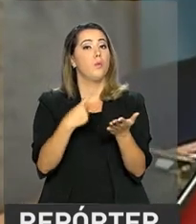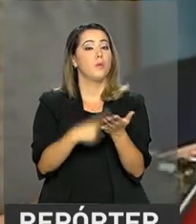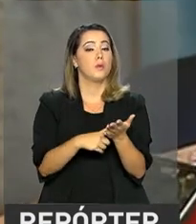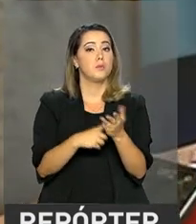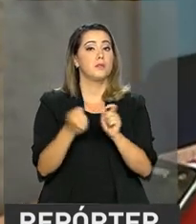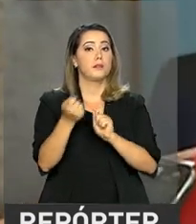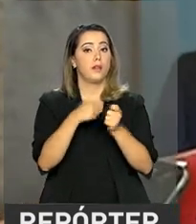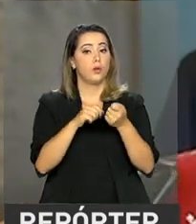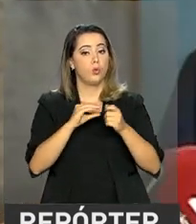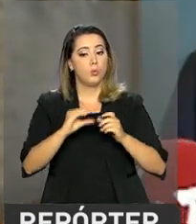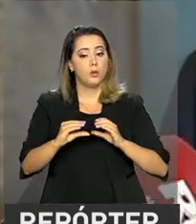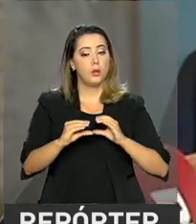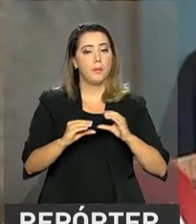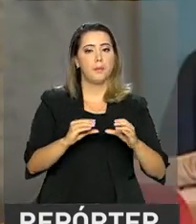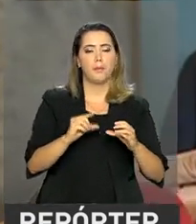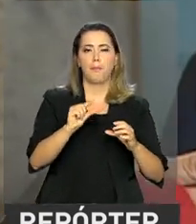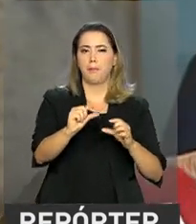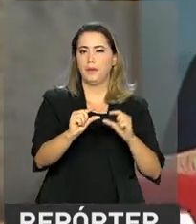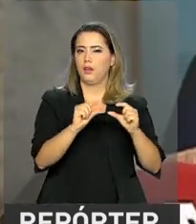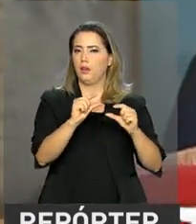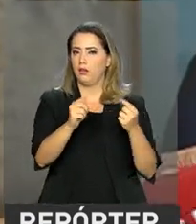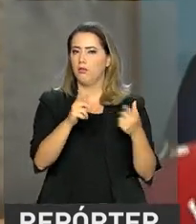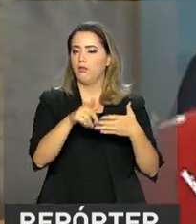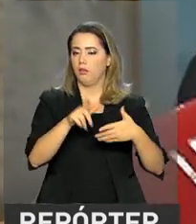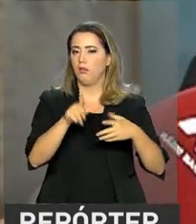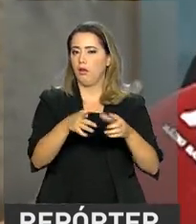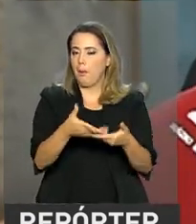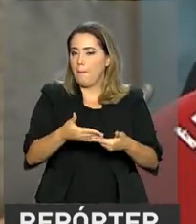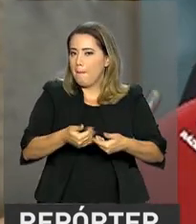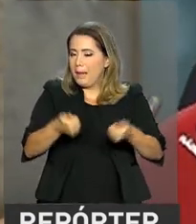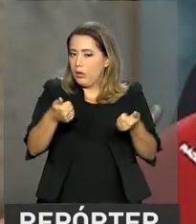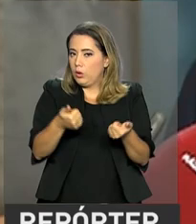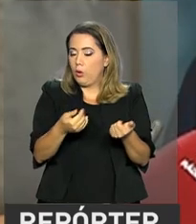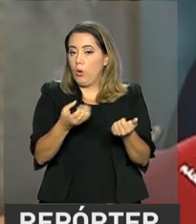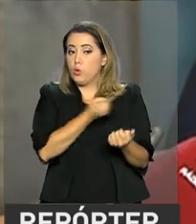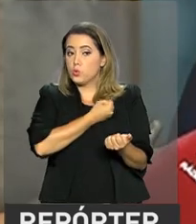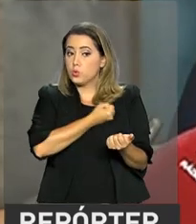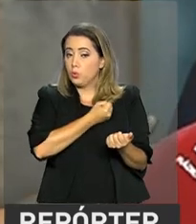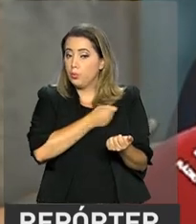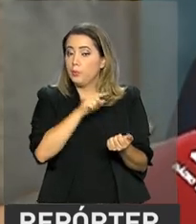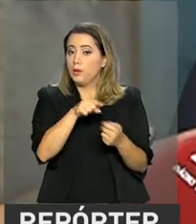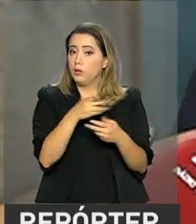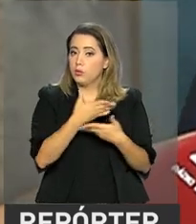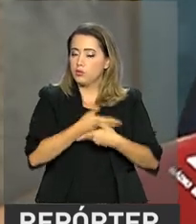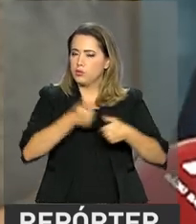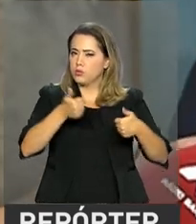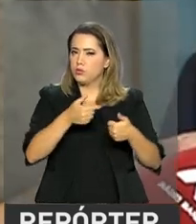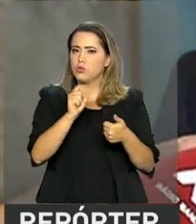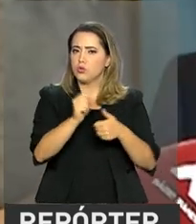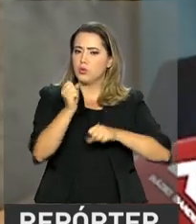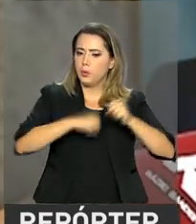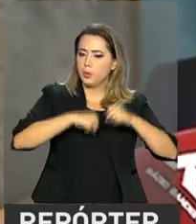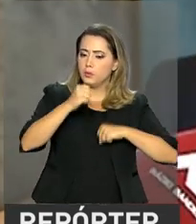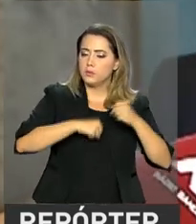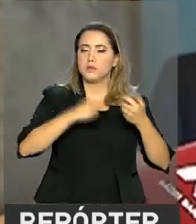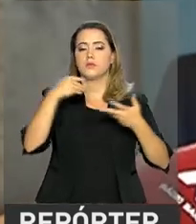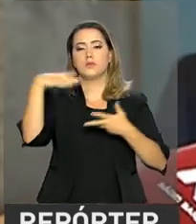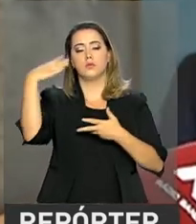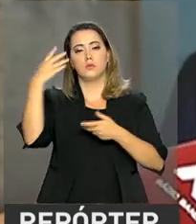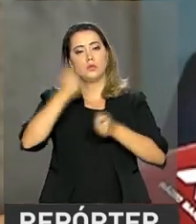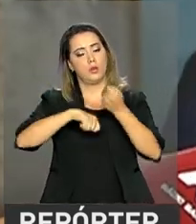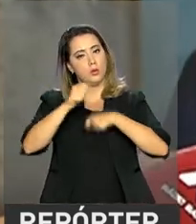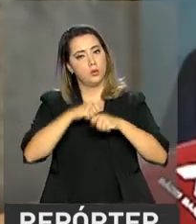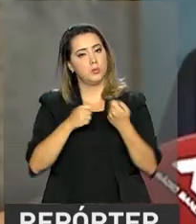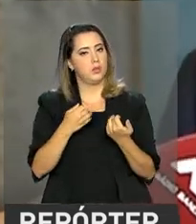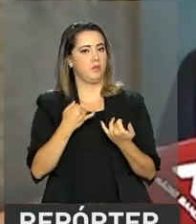microeconômica, que é uma agenda de melhora dos índices de eficiência e produtividade da economia. Por